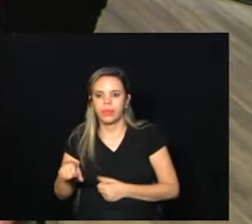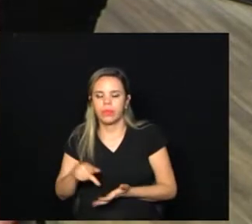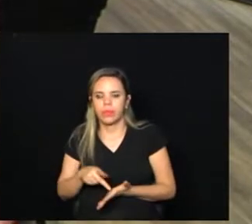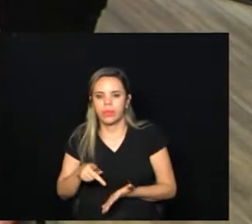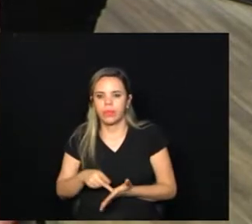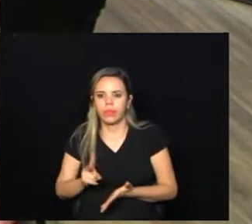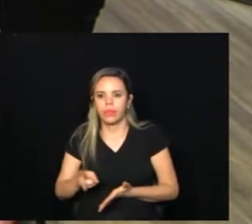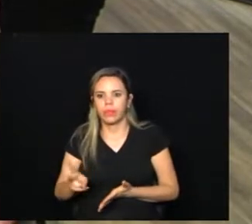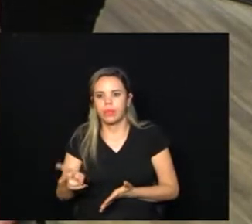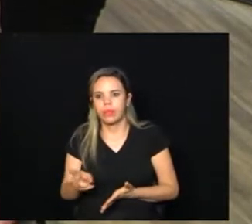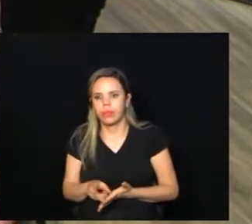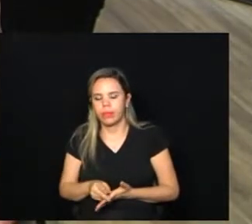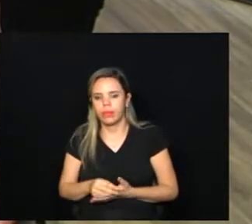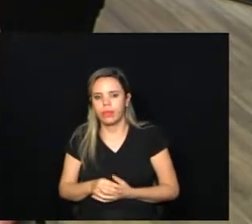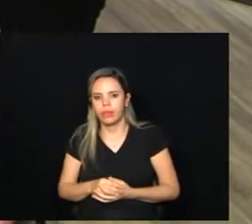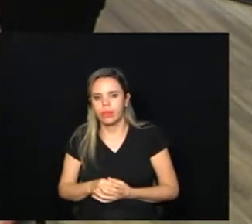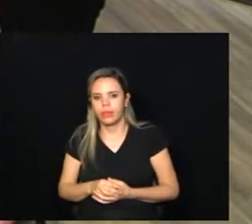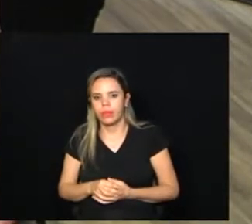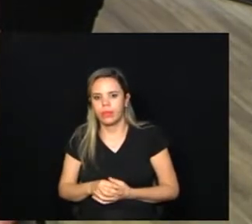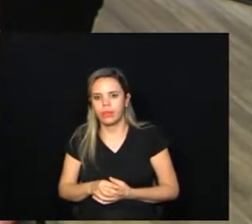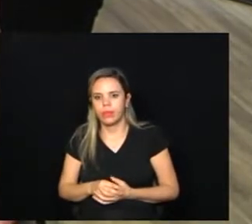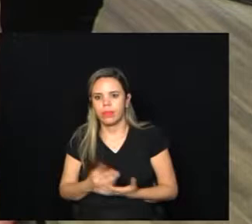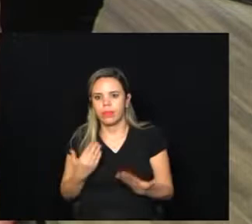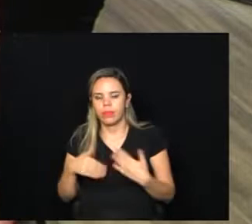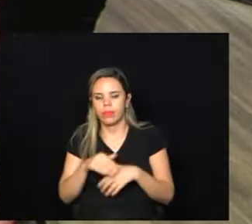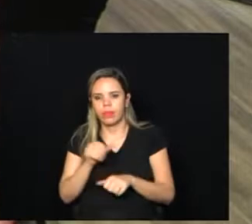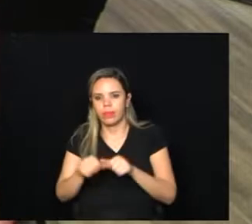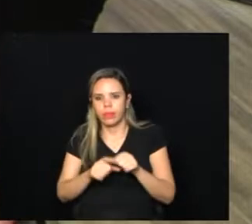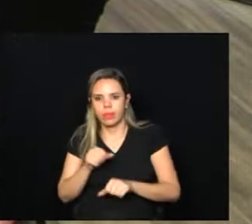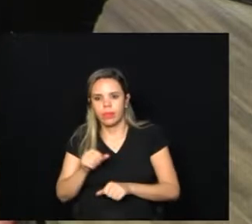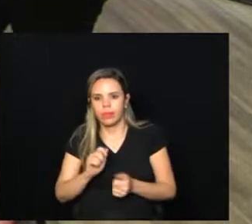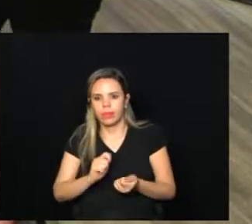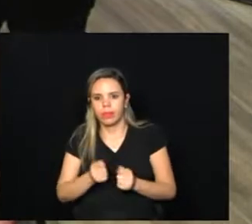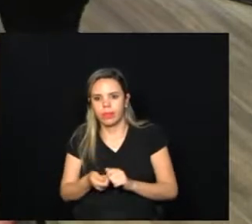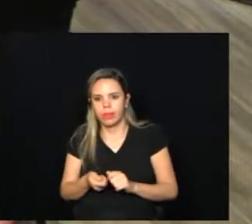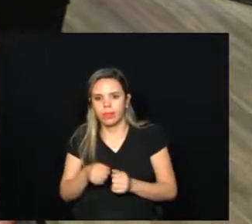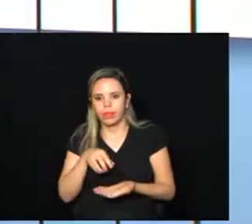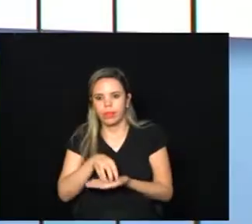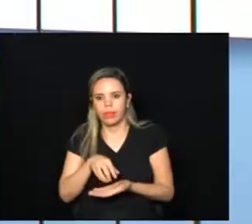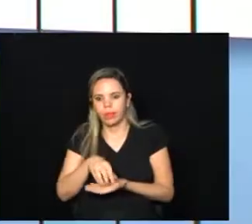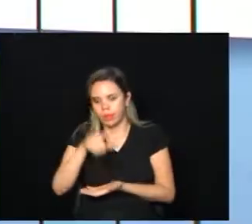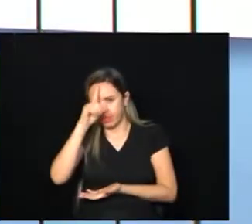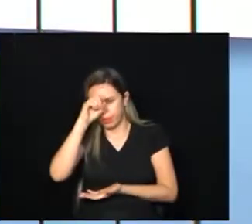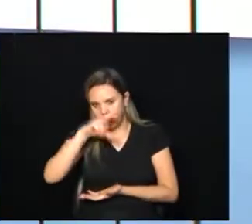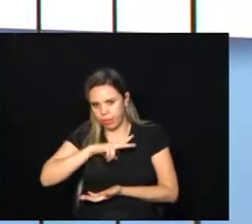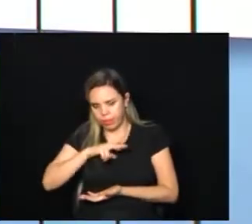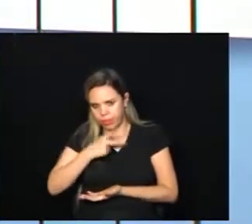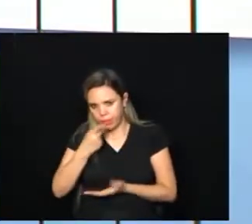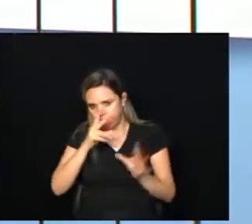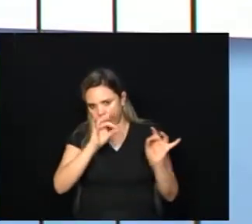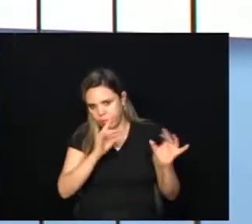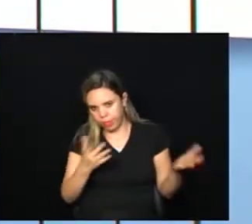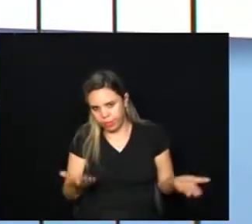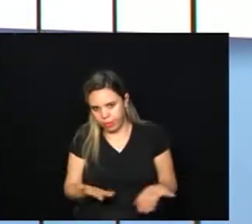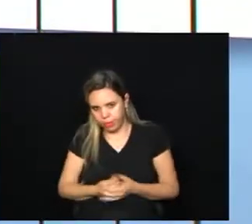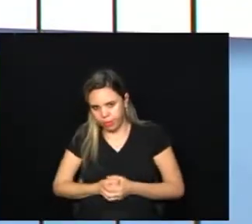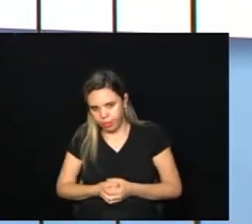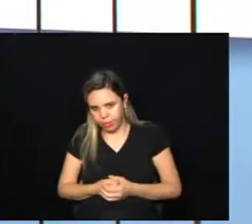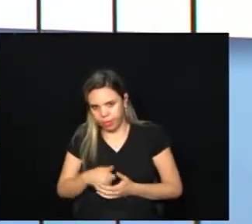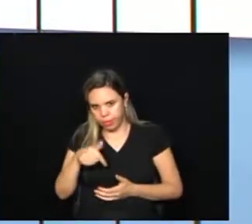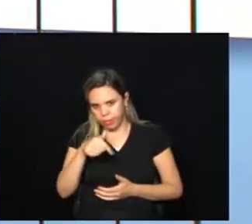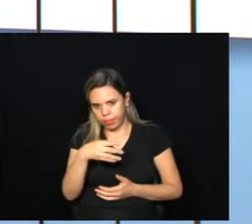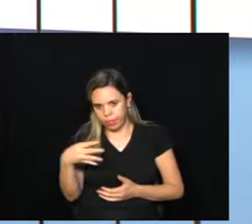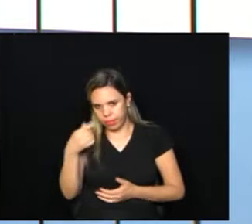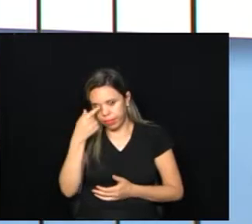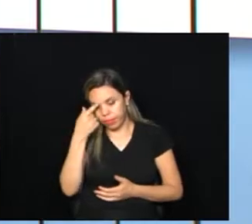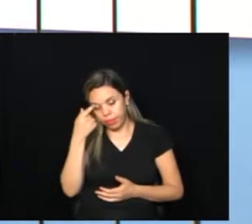gente continua naquele esquema de conversão, inclusive da rede particular também, e eu vou detalhar agora. Ora, são